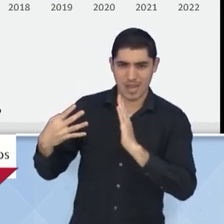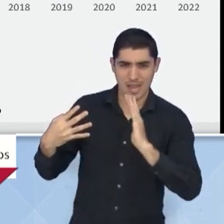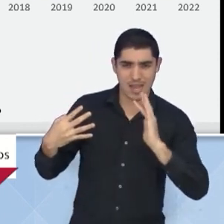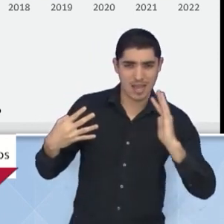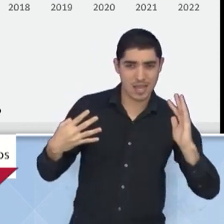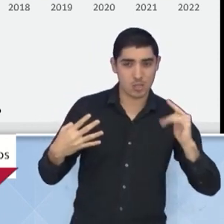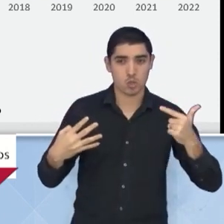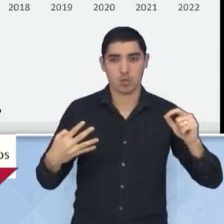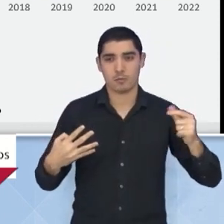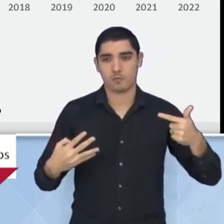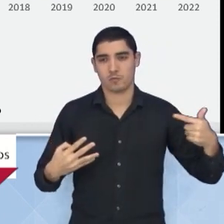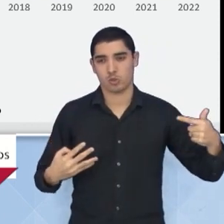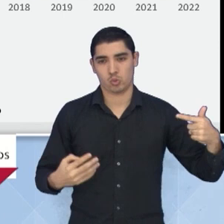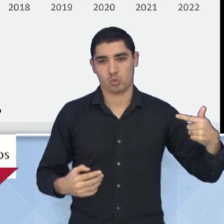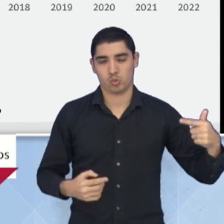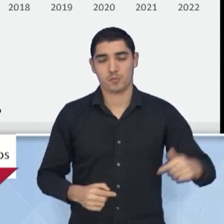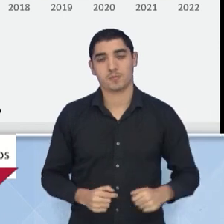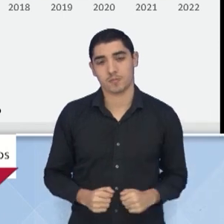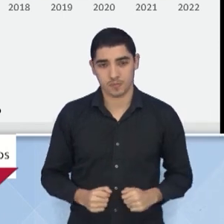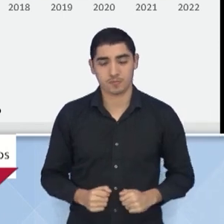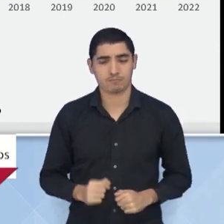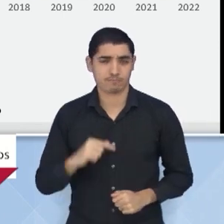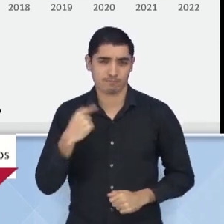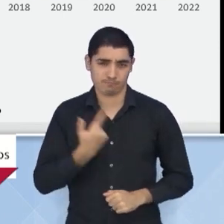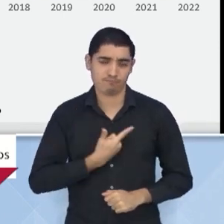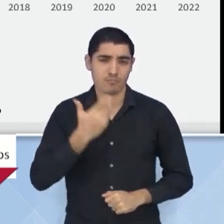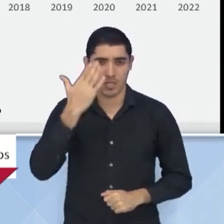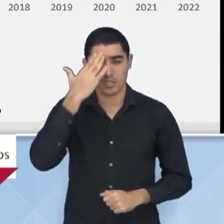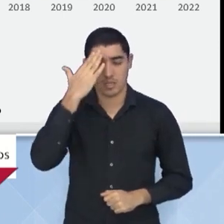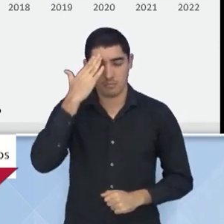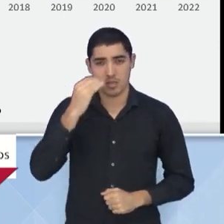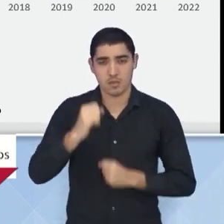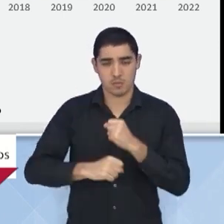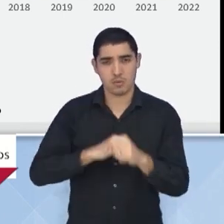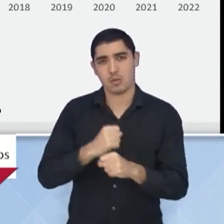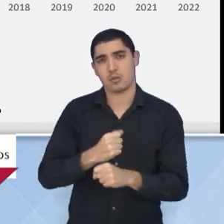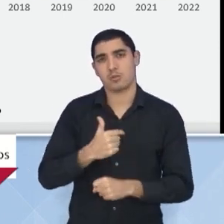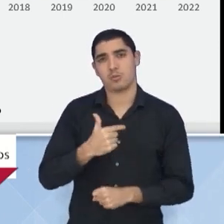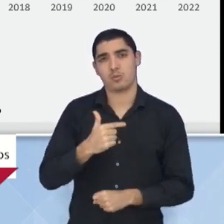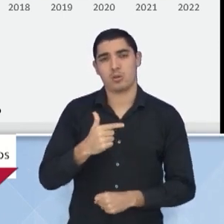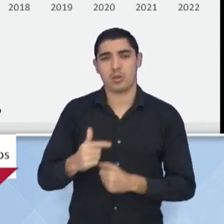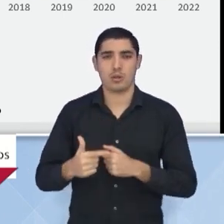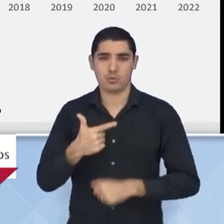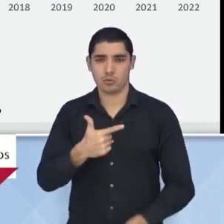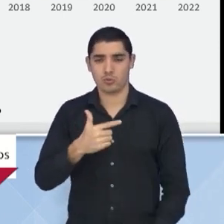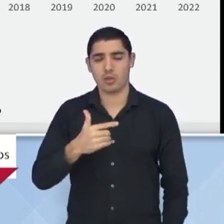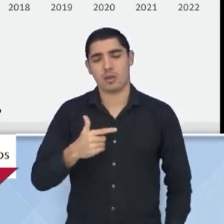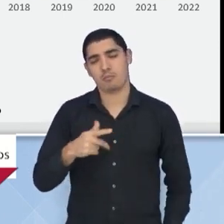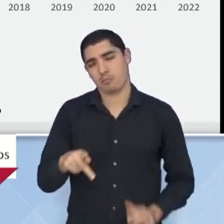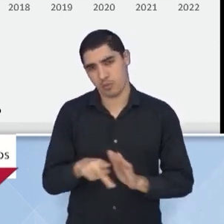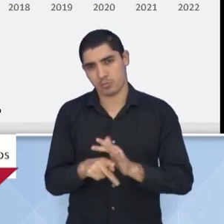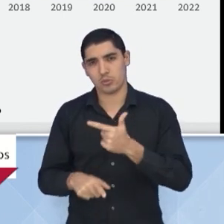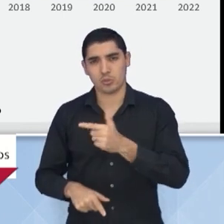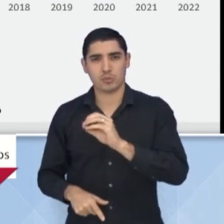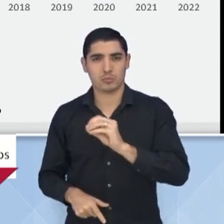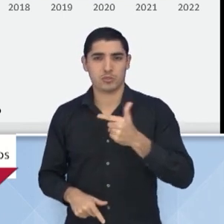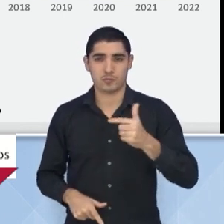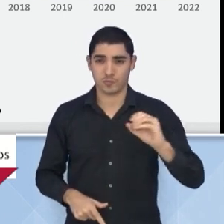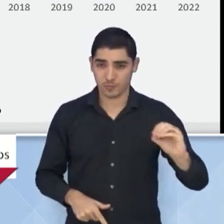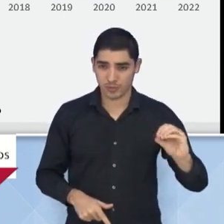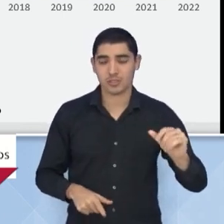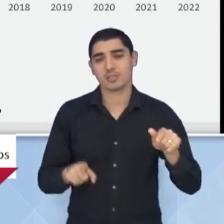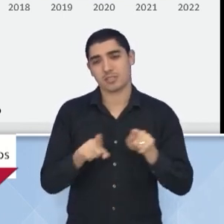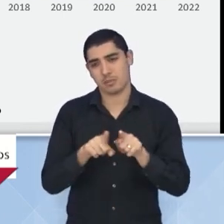de 2022 sabemos que 20 21 a gente teve a pandemia Então teve uma queda